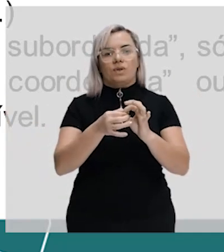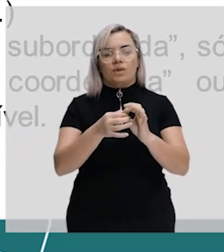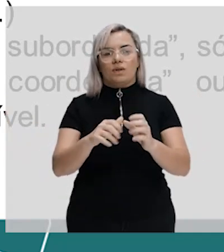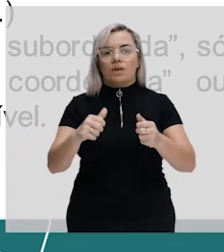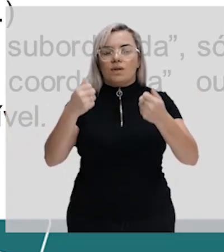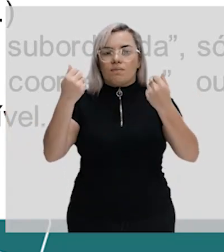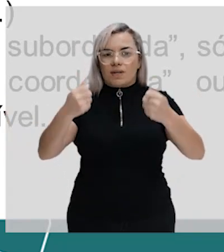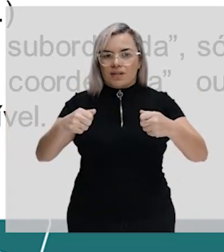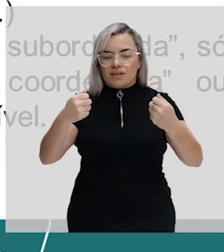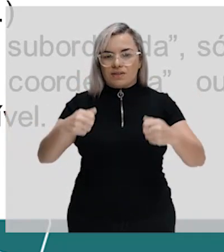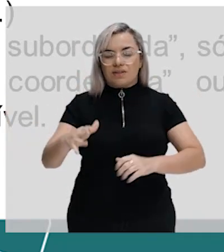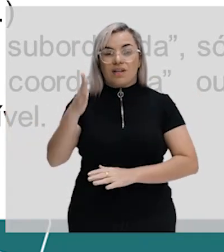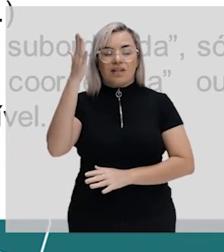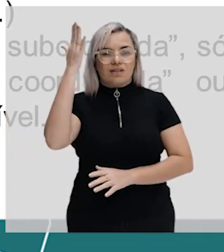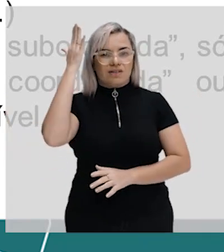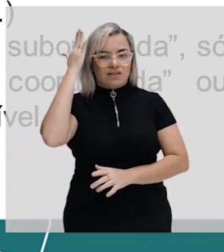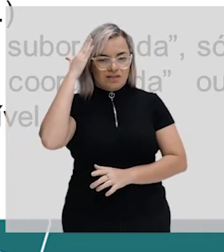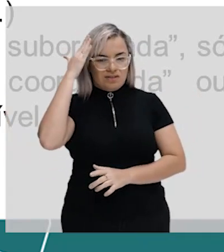nível de